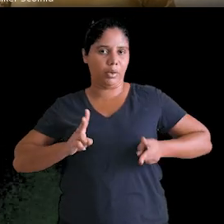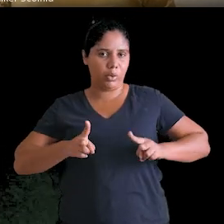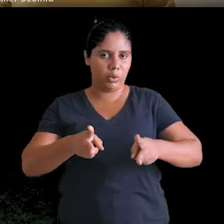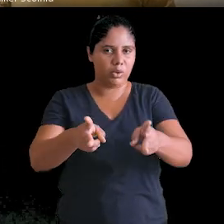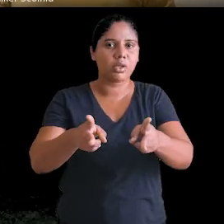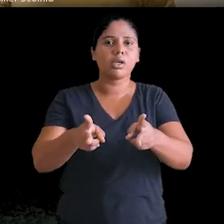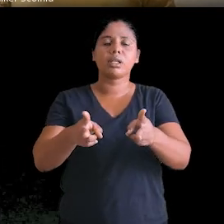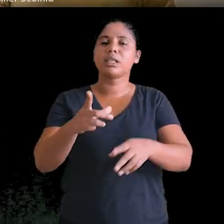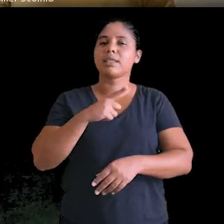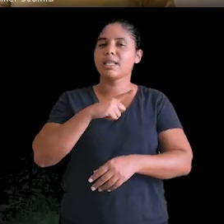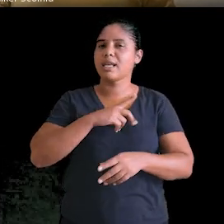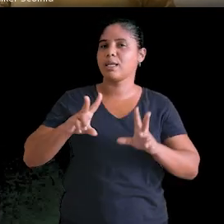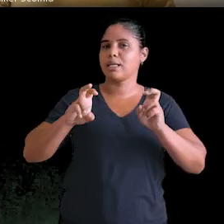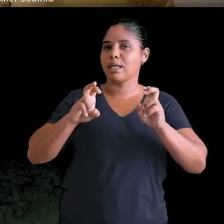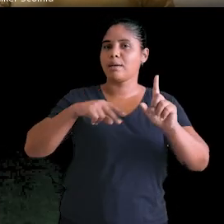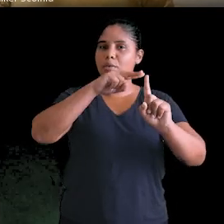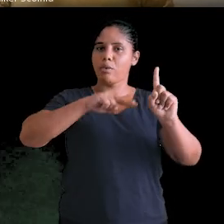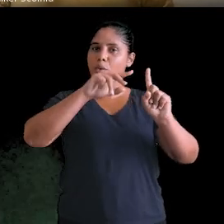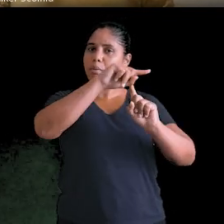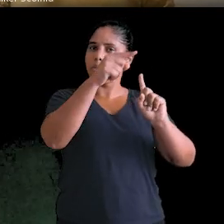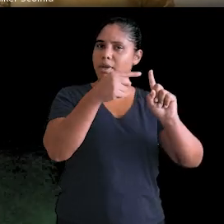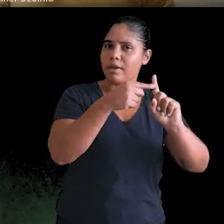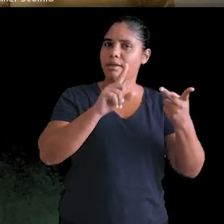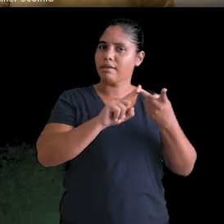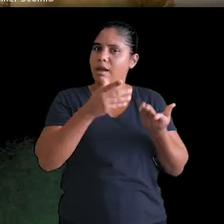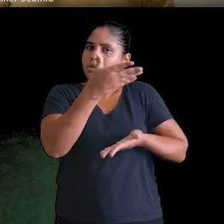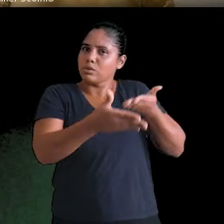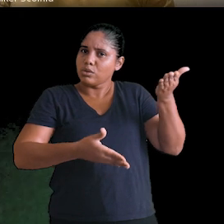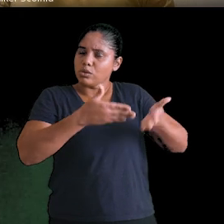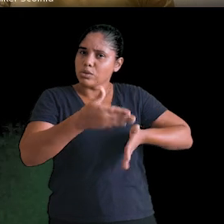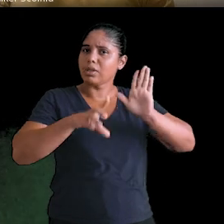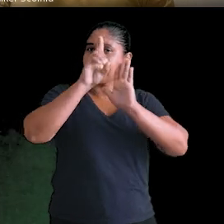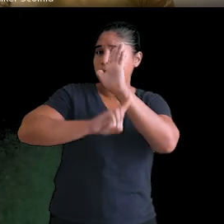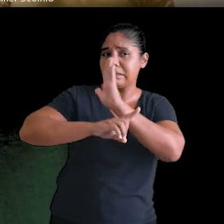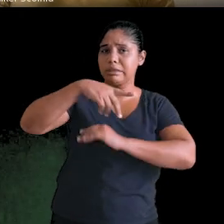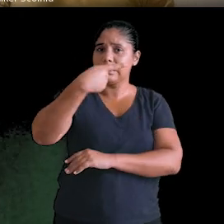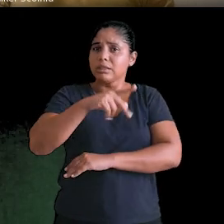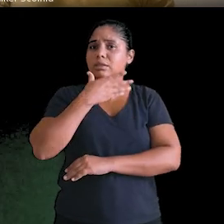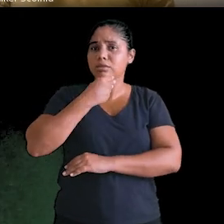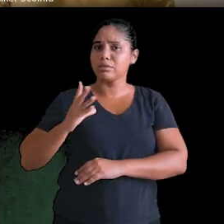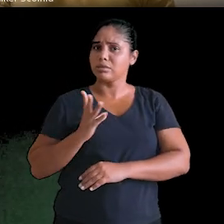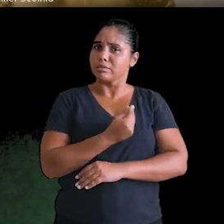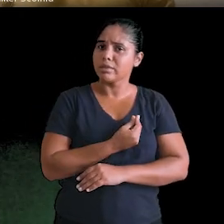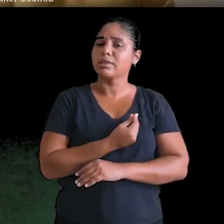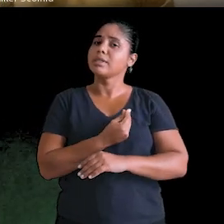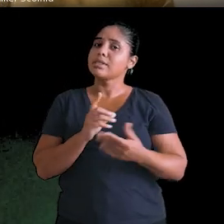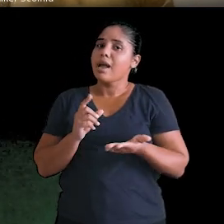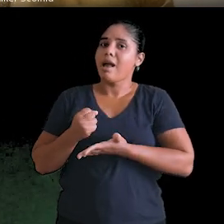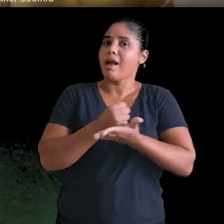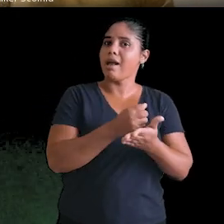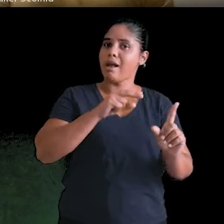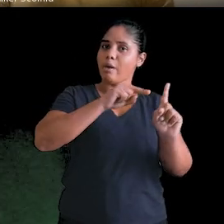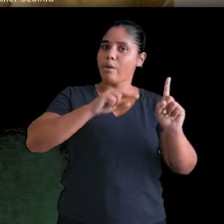gente fala também um pouco questão sobre o pré-natal e os cuidados que esse homem trans deve ter durante o processo da assistência ao pré-natal, né?